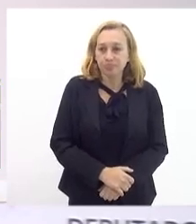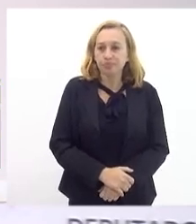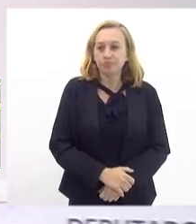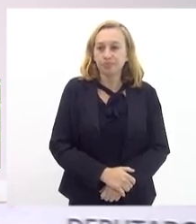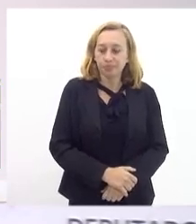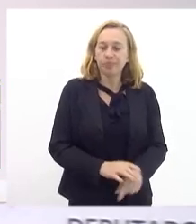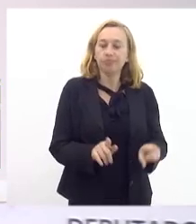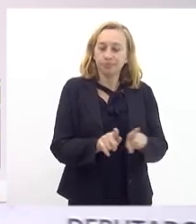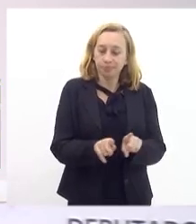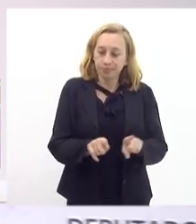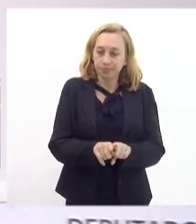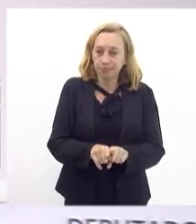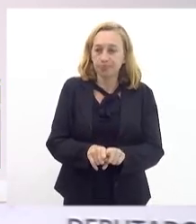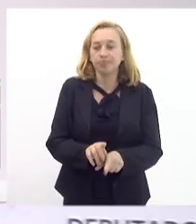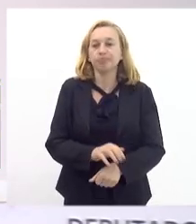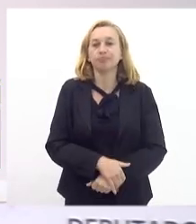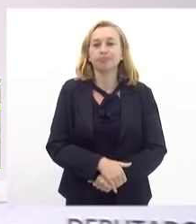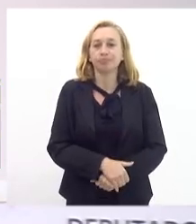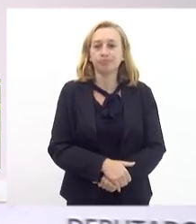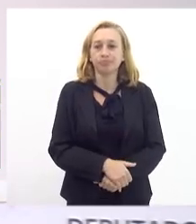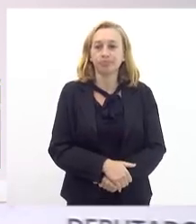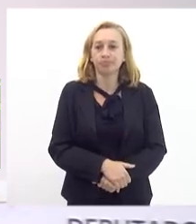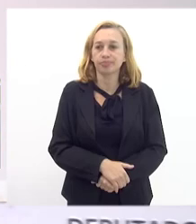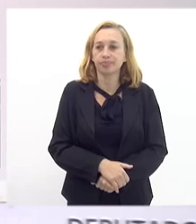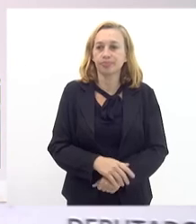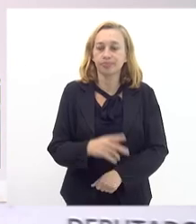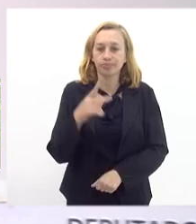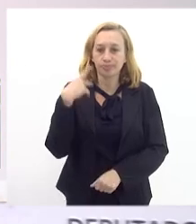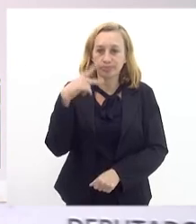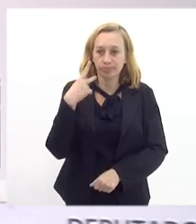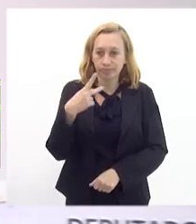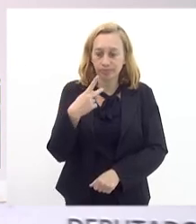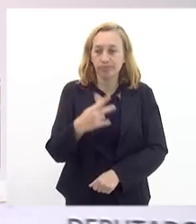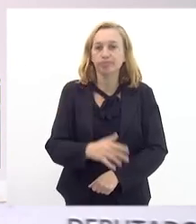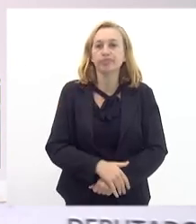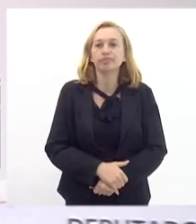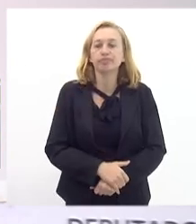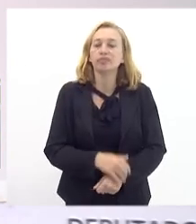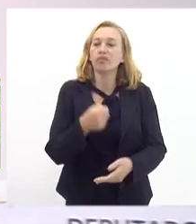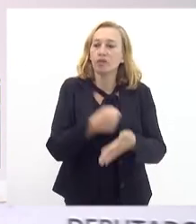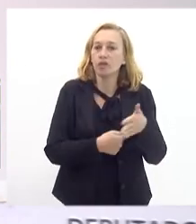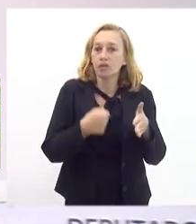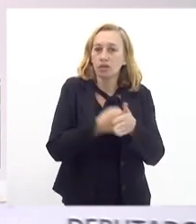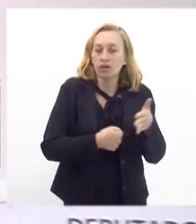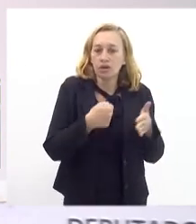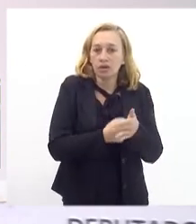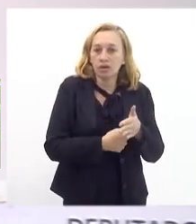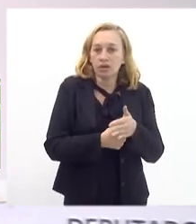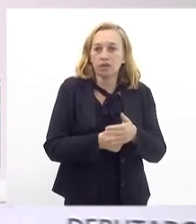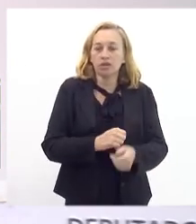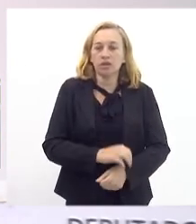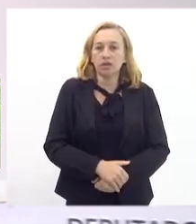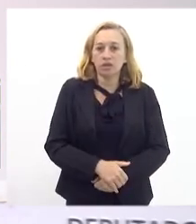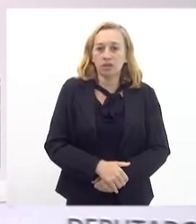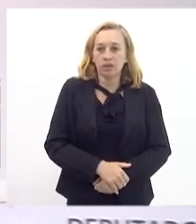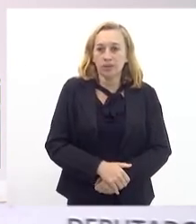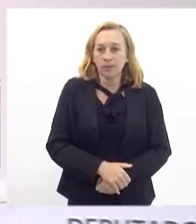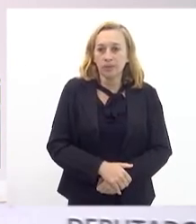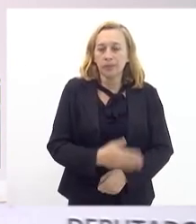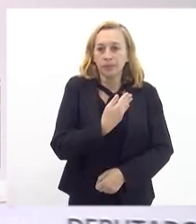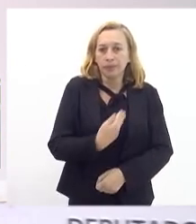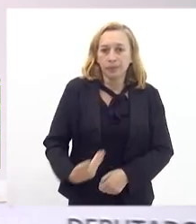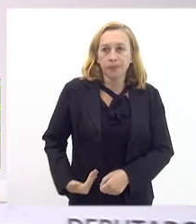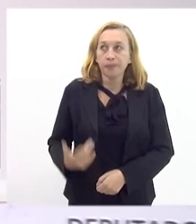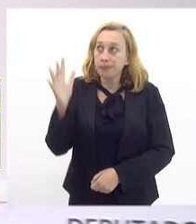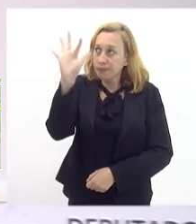sabíamos também que este Parlamento Fluminense luta para que o